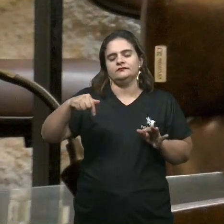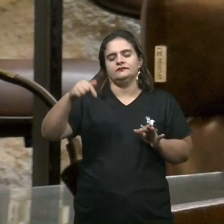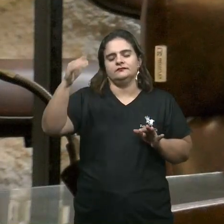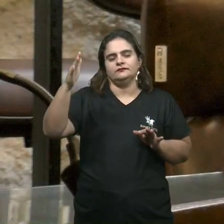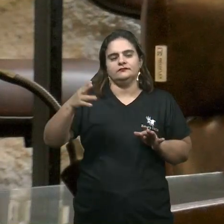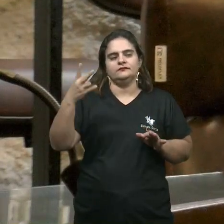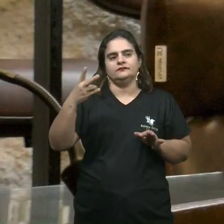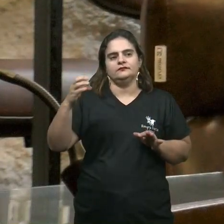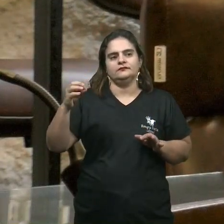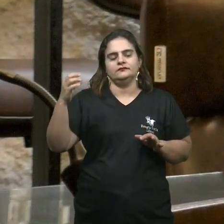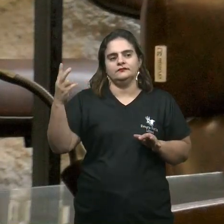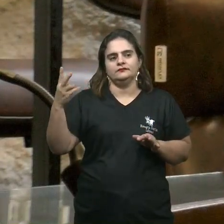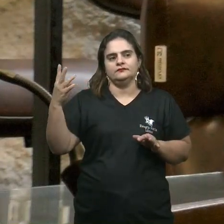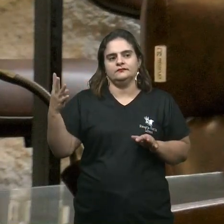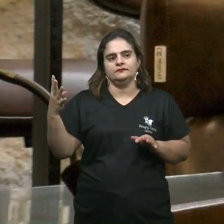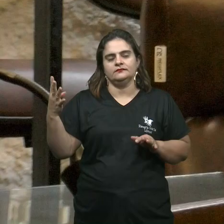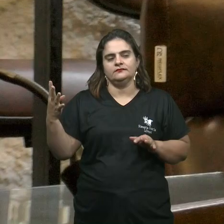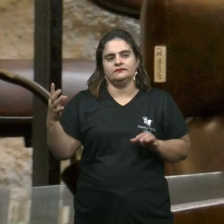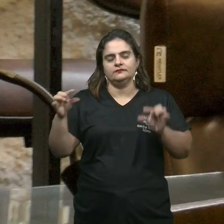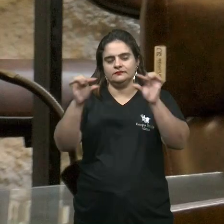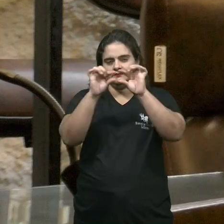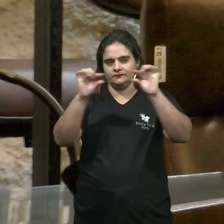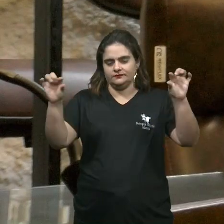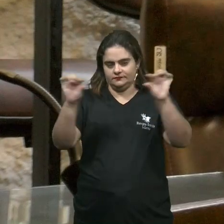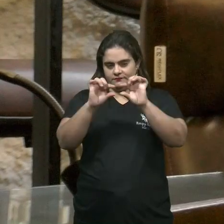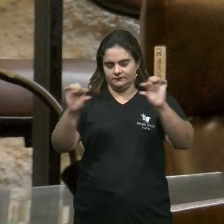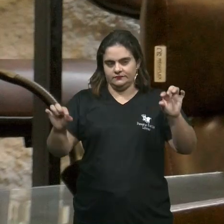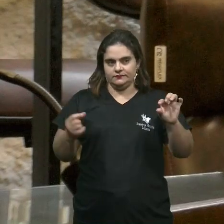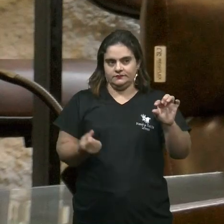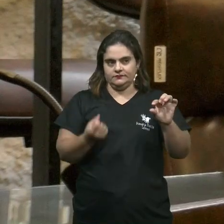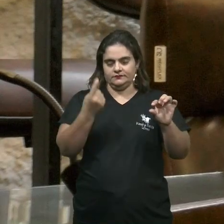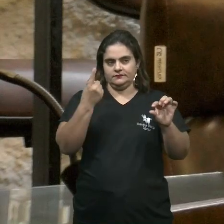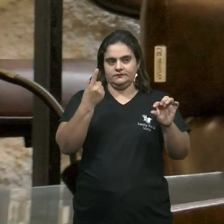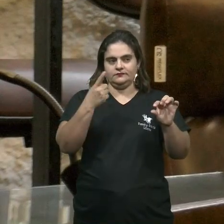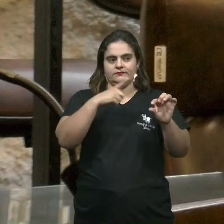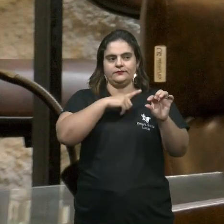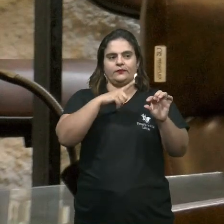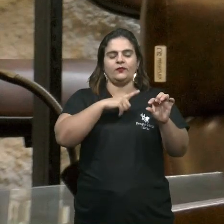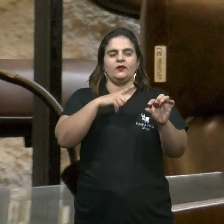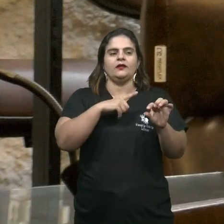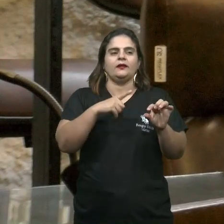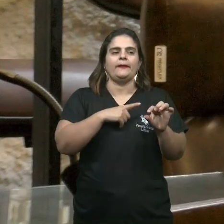no parágrafo primeiro, que está